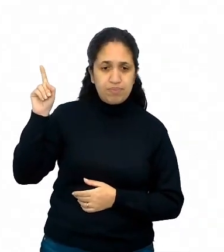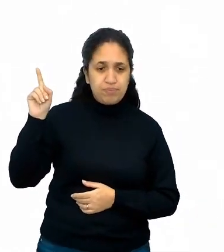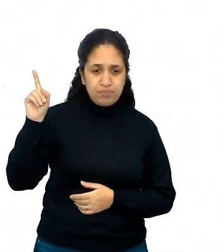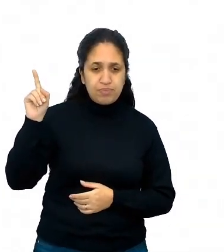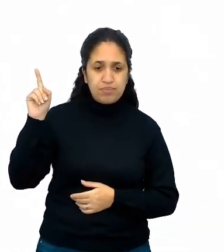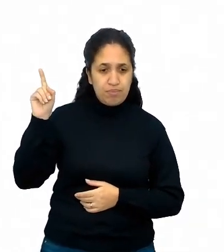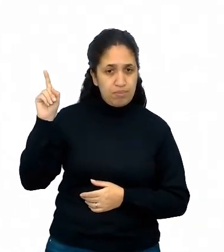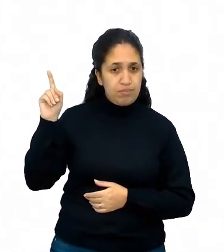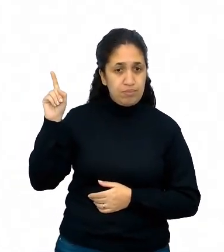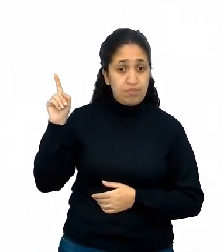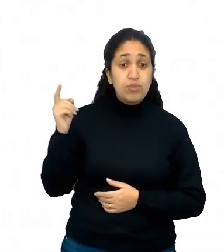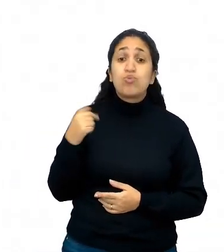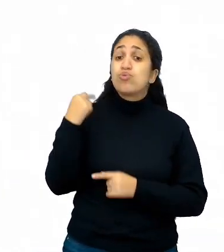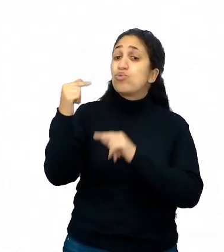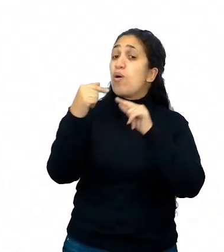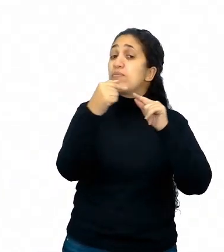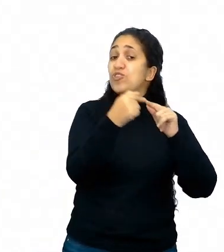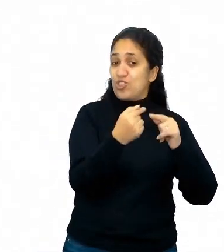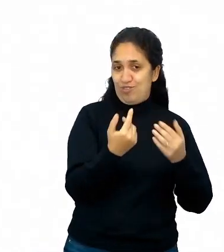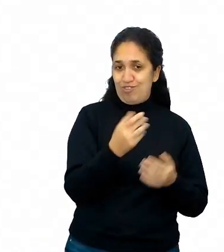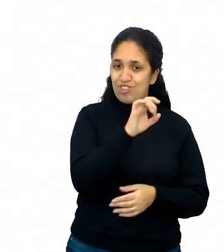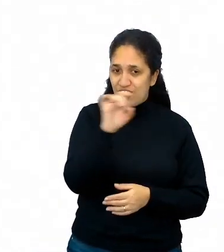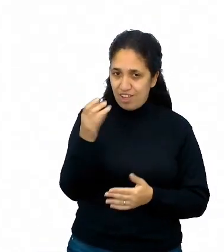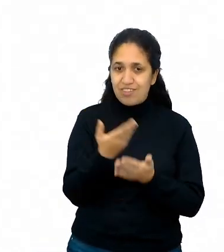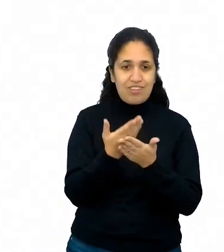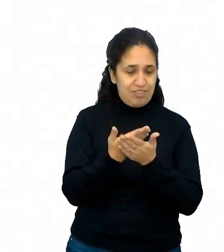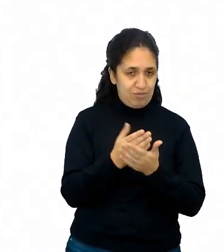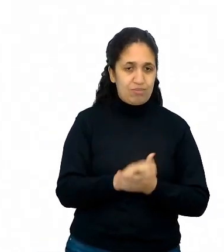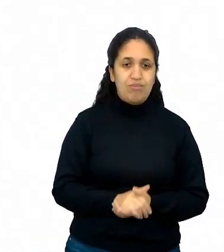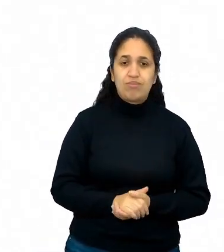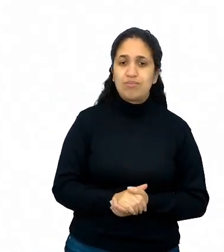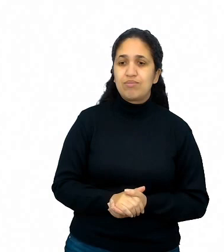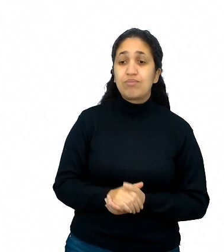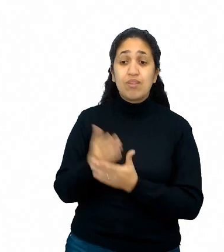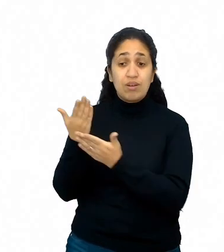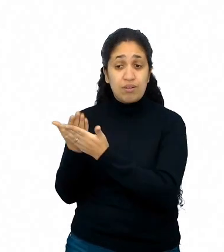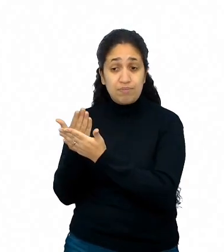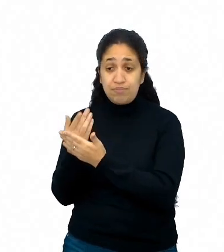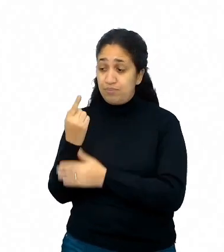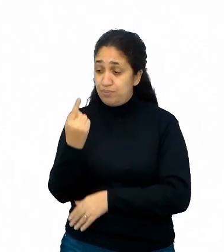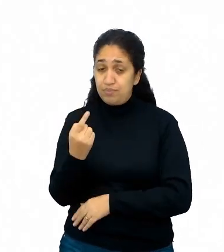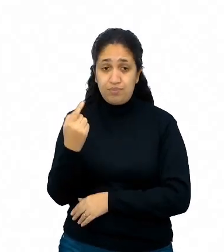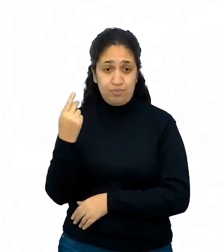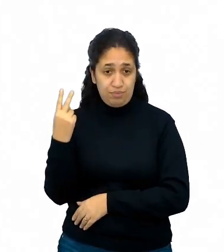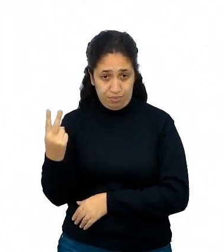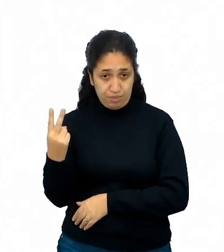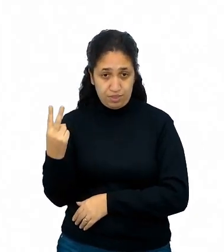são os objetivos dessas aulas. A aula 1 e 2,